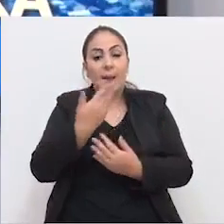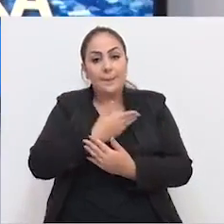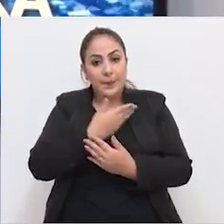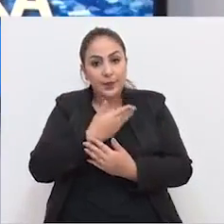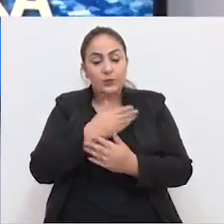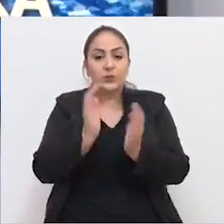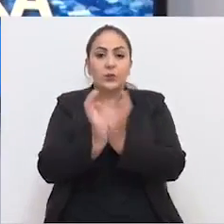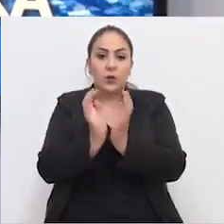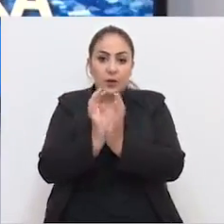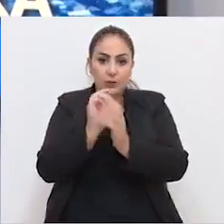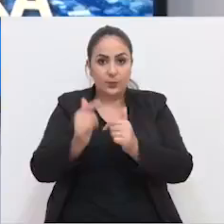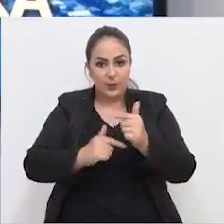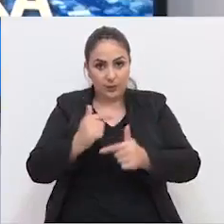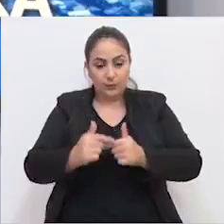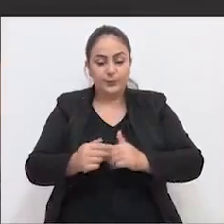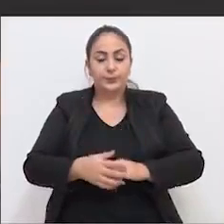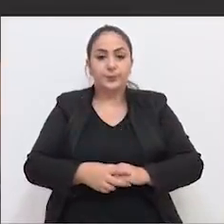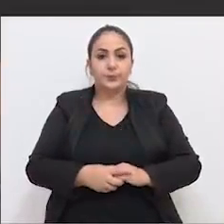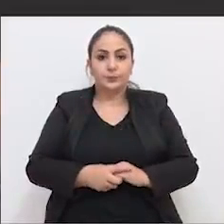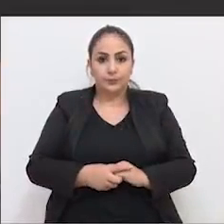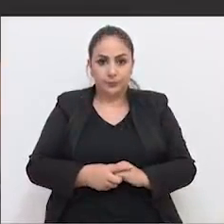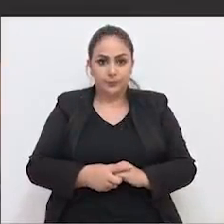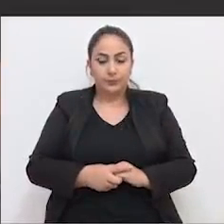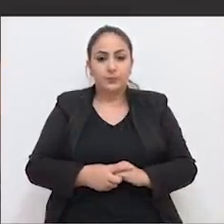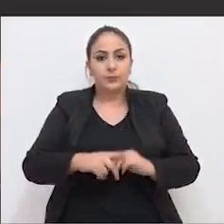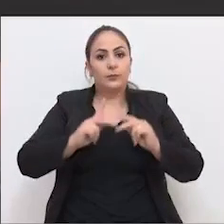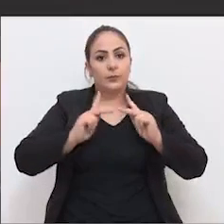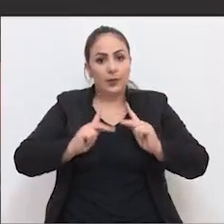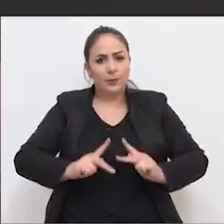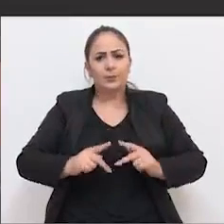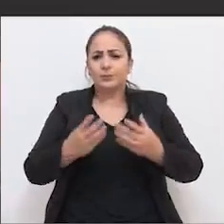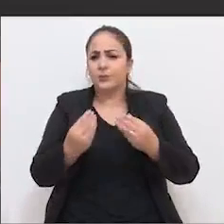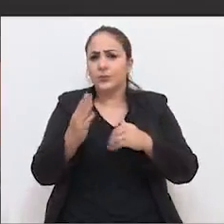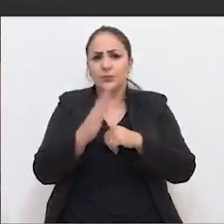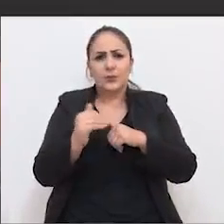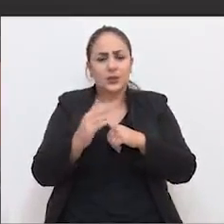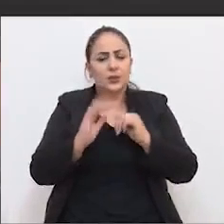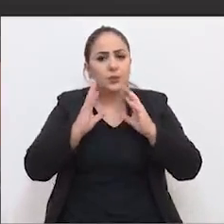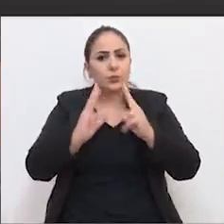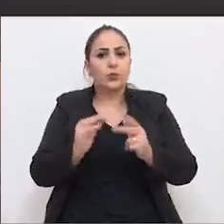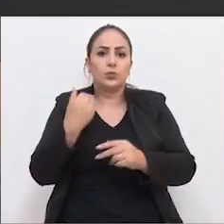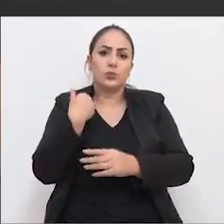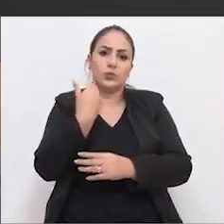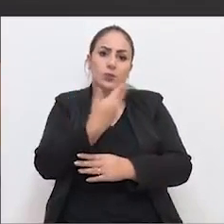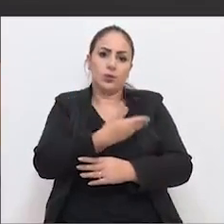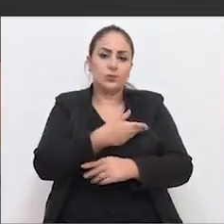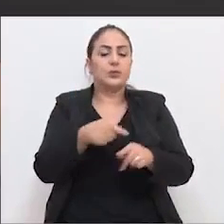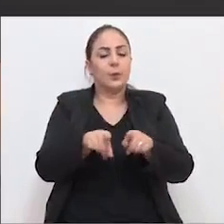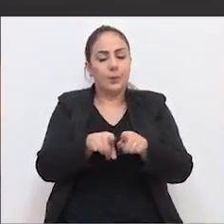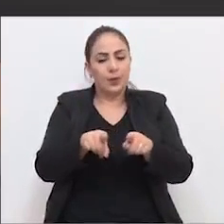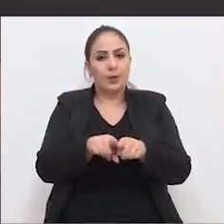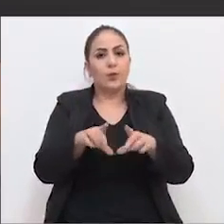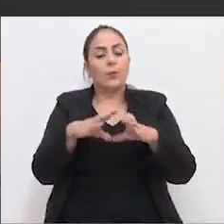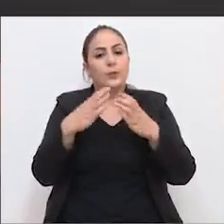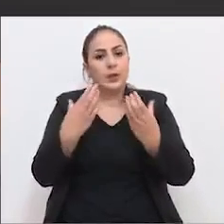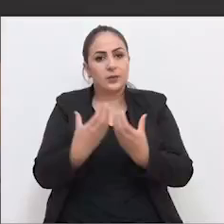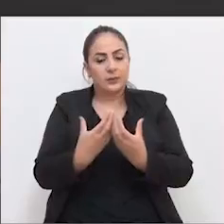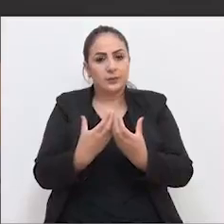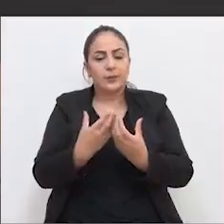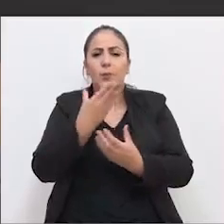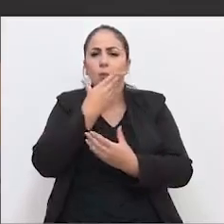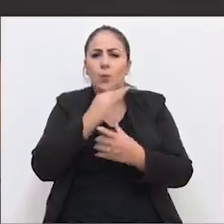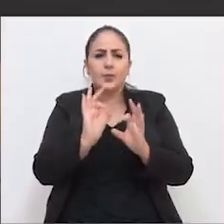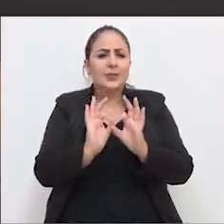amigos e colegas do servidor. Era uma pessoa muito querida por todos nós e pela comunidade. Um